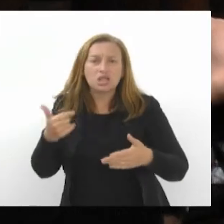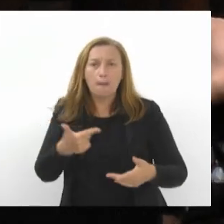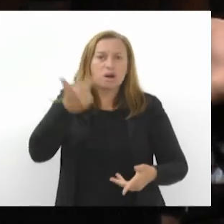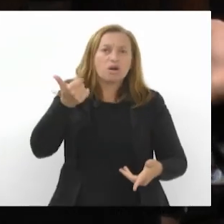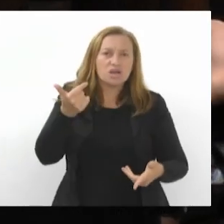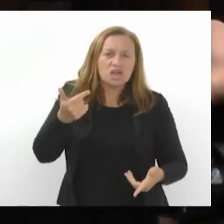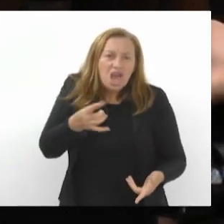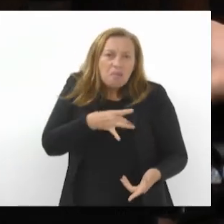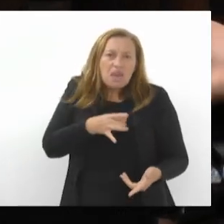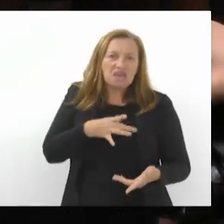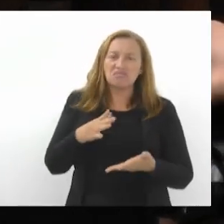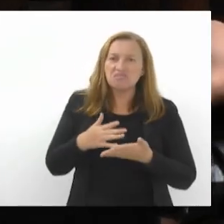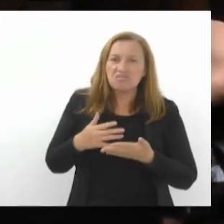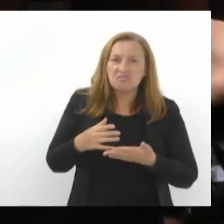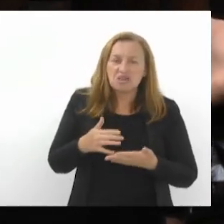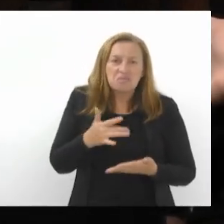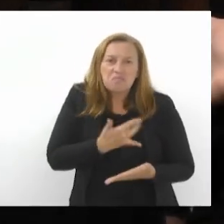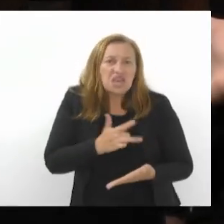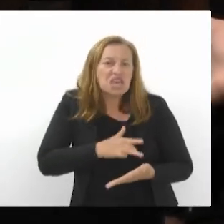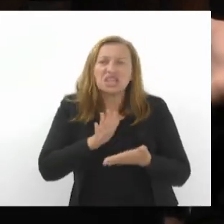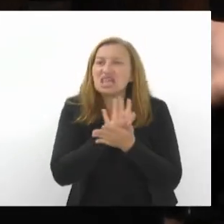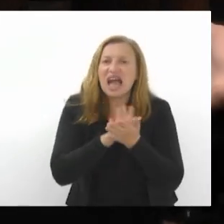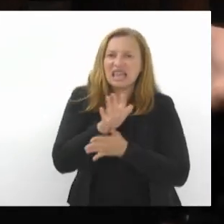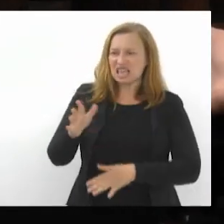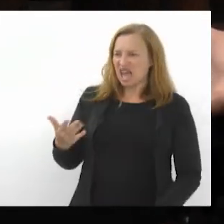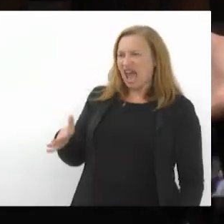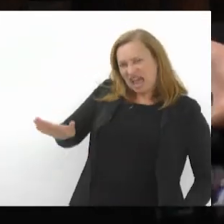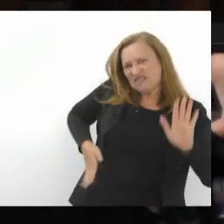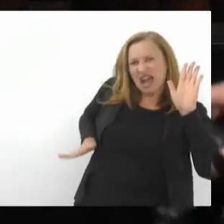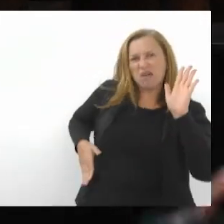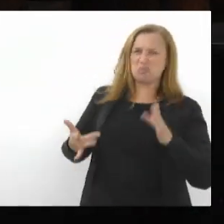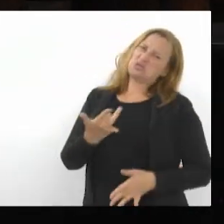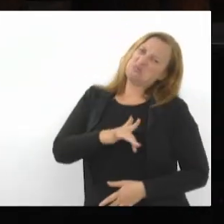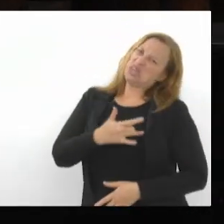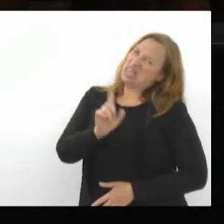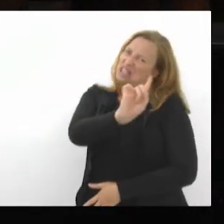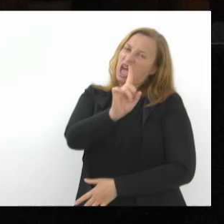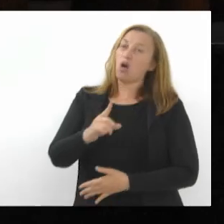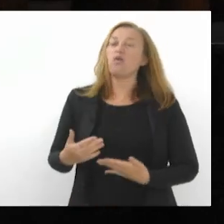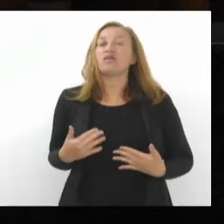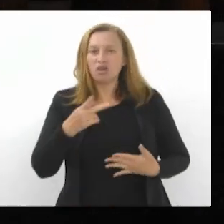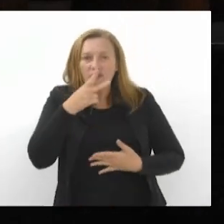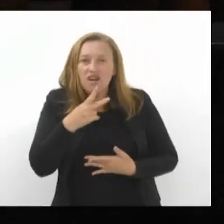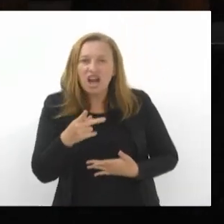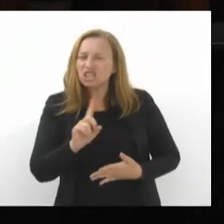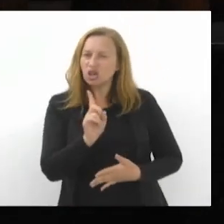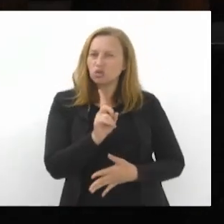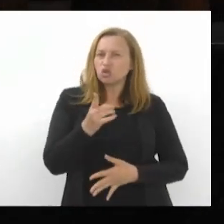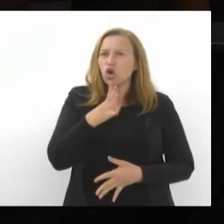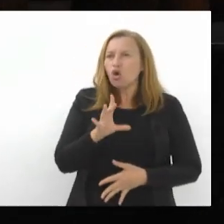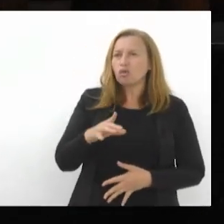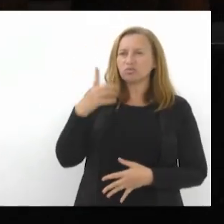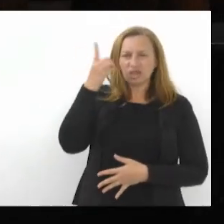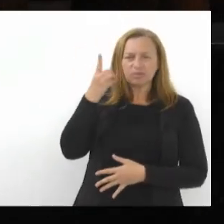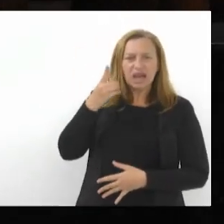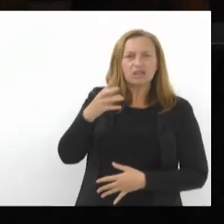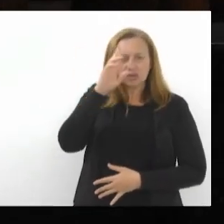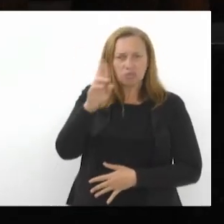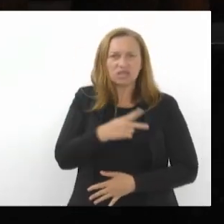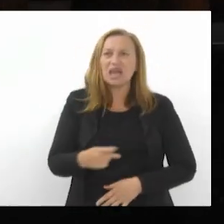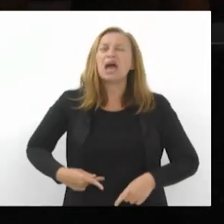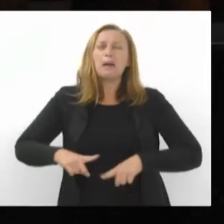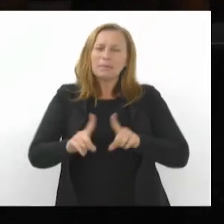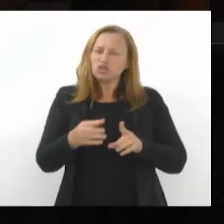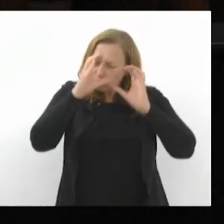têm piedade de ninguém, então não tem que ter piedade de vagabundo. Fica aqui um desabafo, não só como deputado, presidente, mas